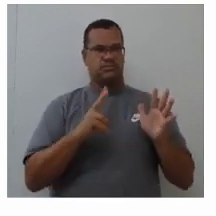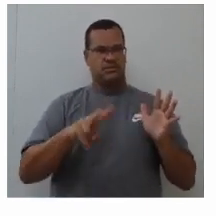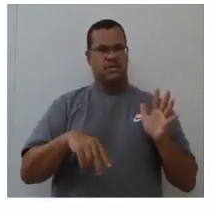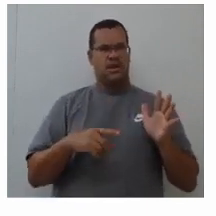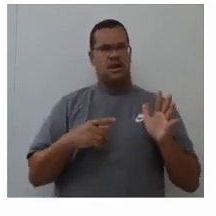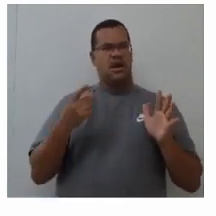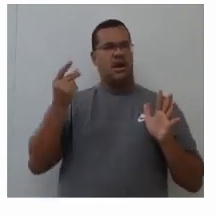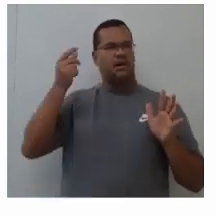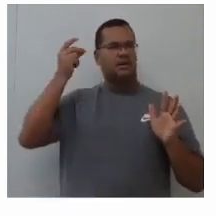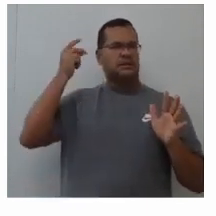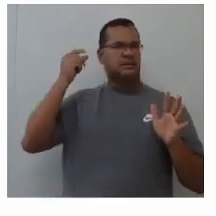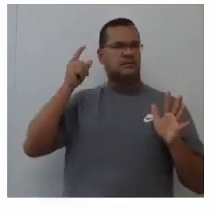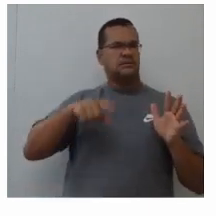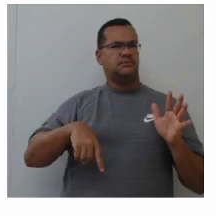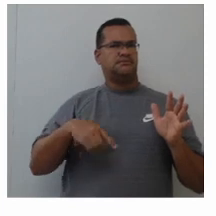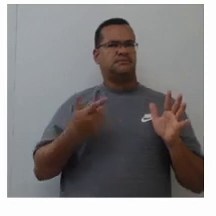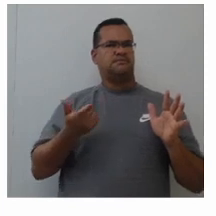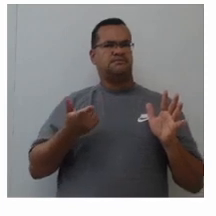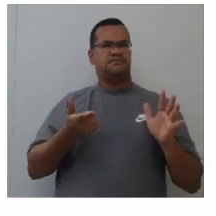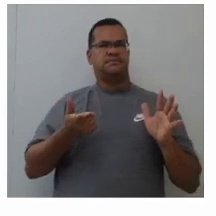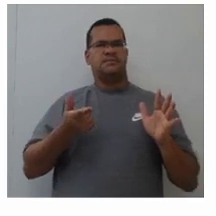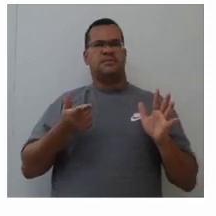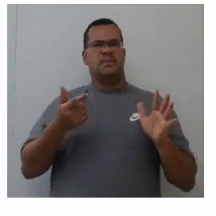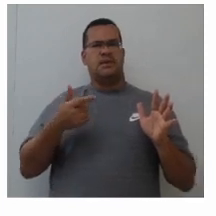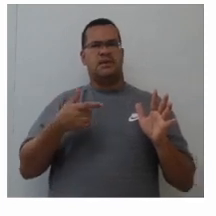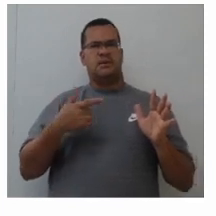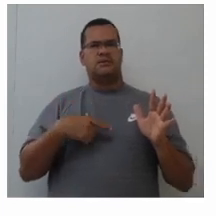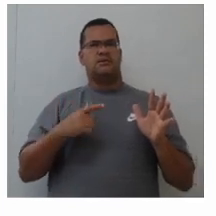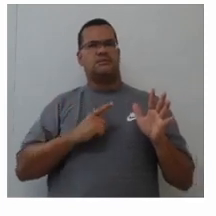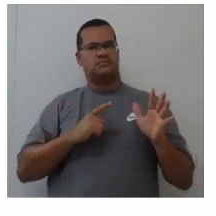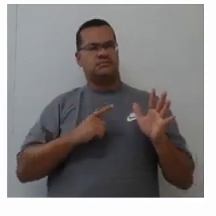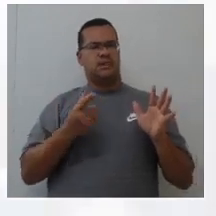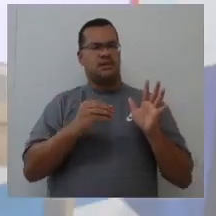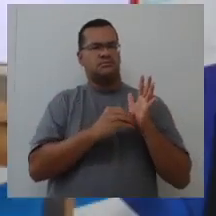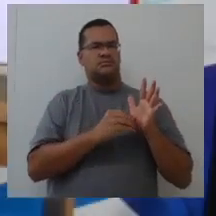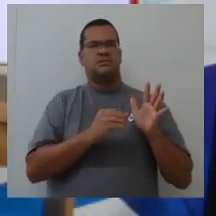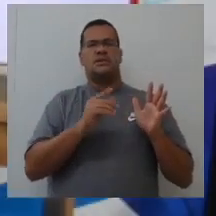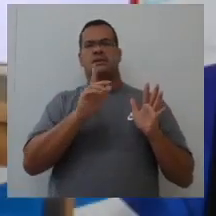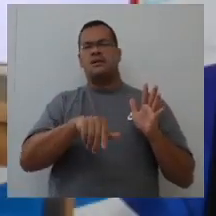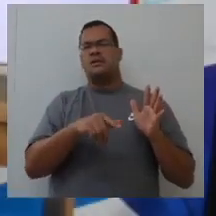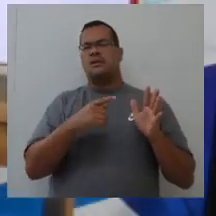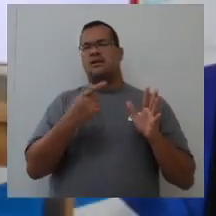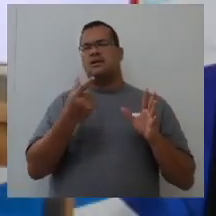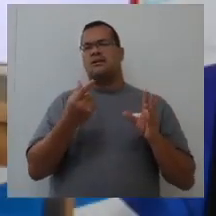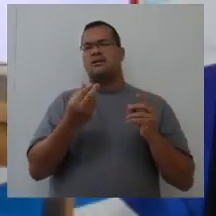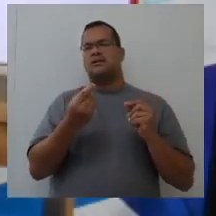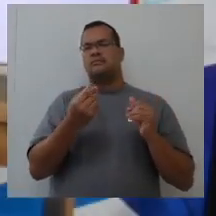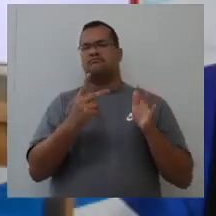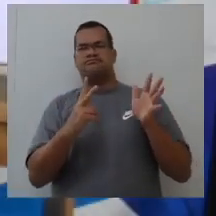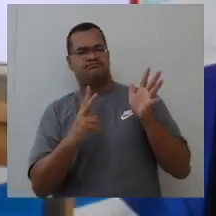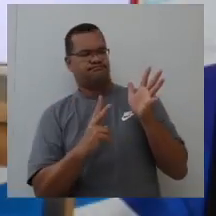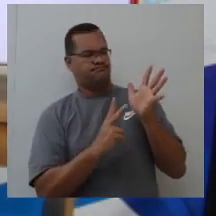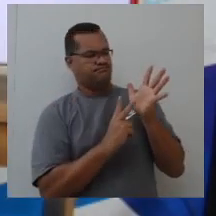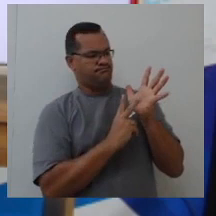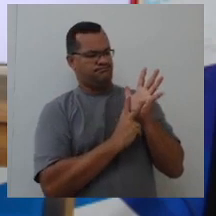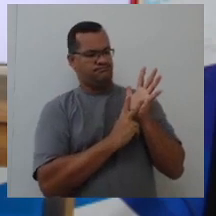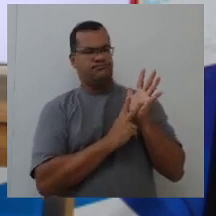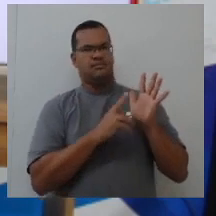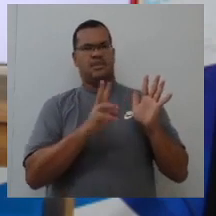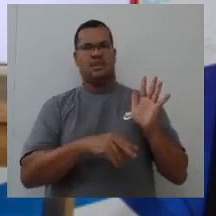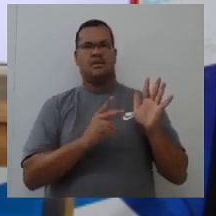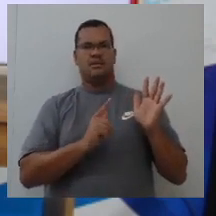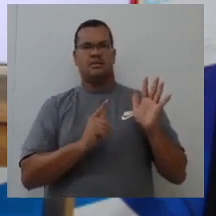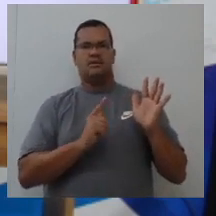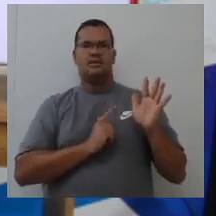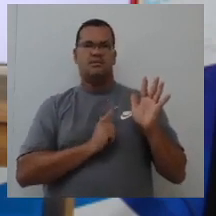da antiguidade colocou, então, de maneira justaposta, de maneira como deixando repousar a letra